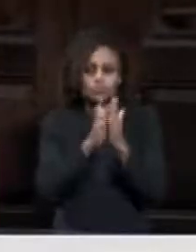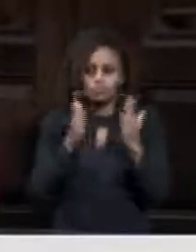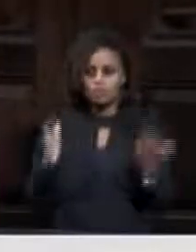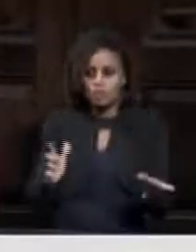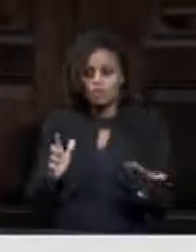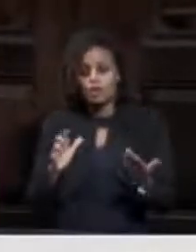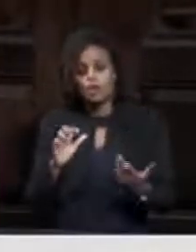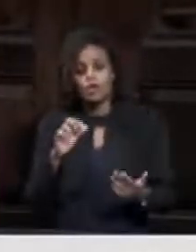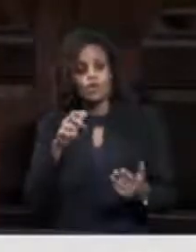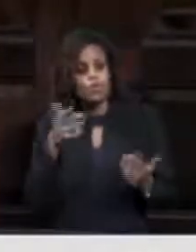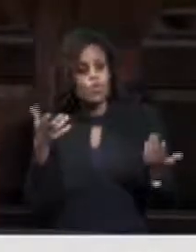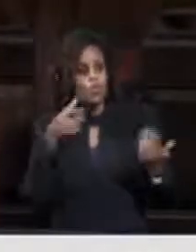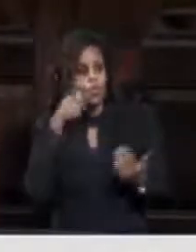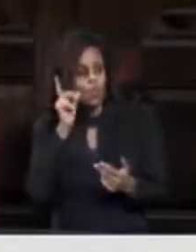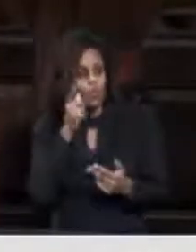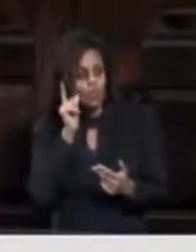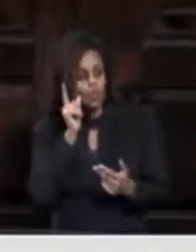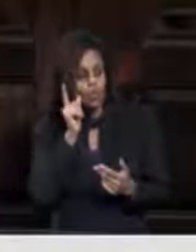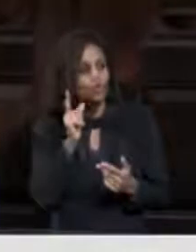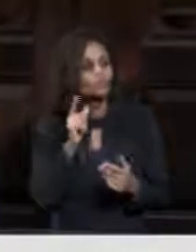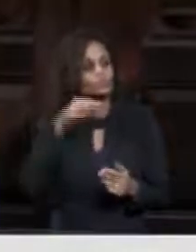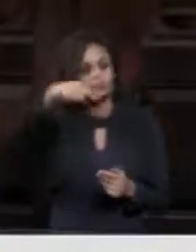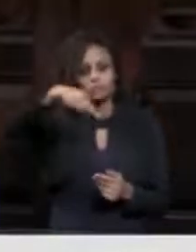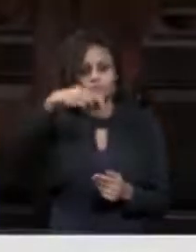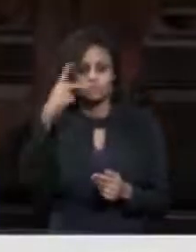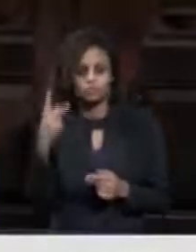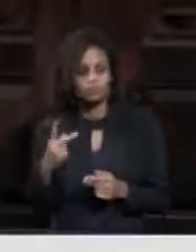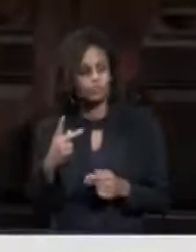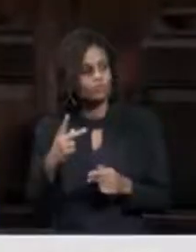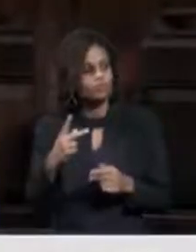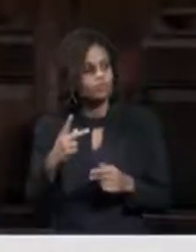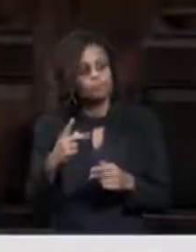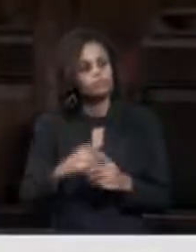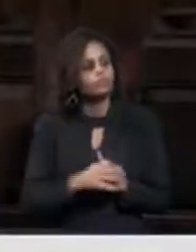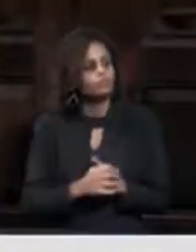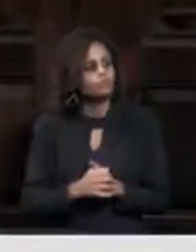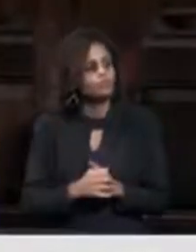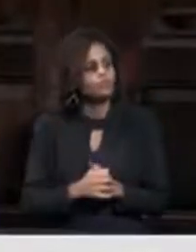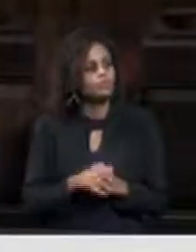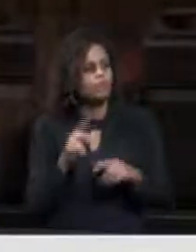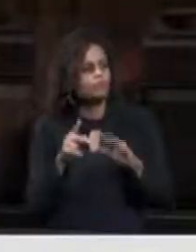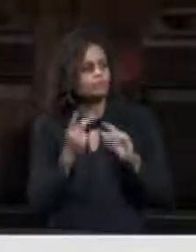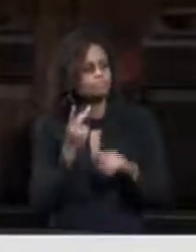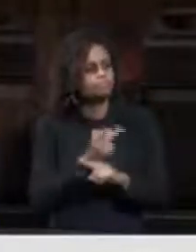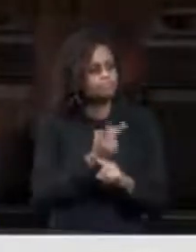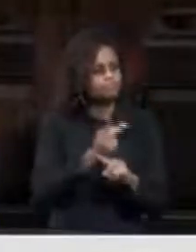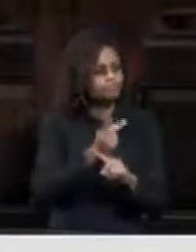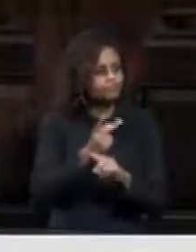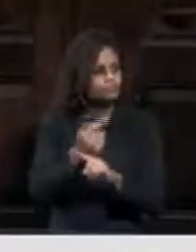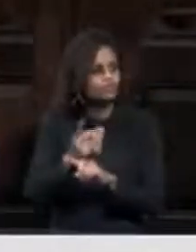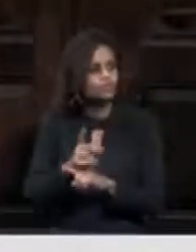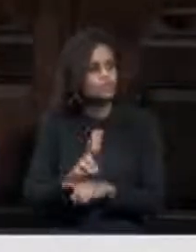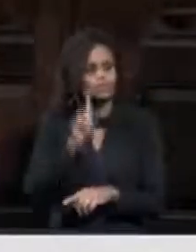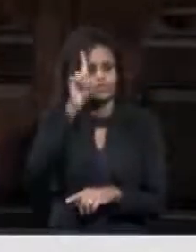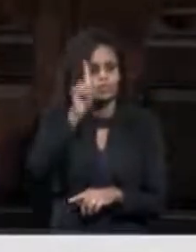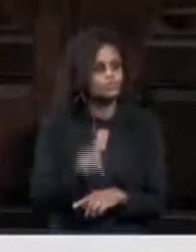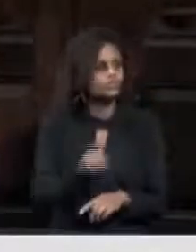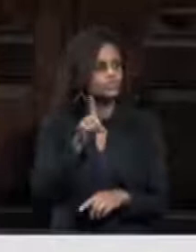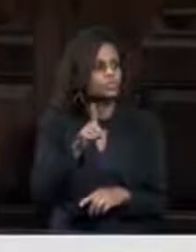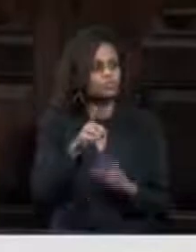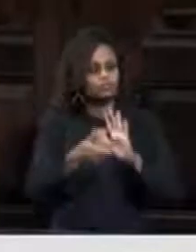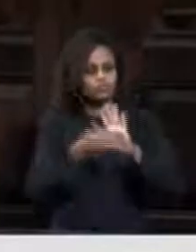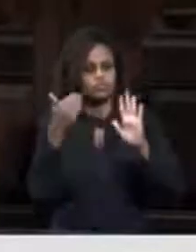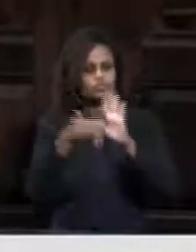por exemplo, o Ministério Público Federal caçando exatamente direitos da FETransport